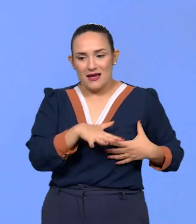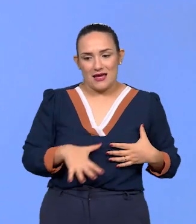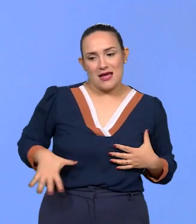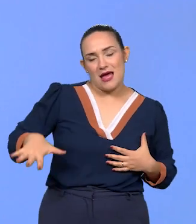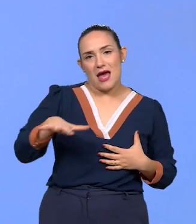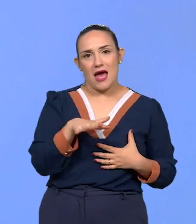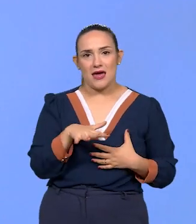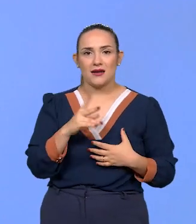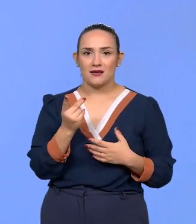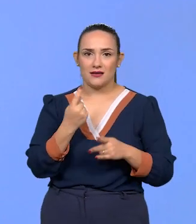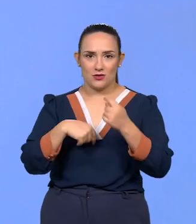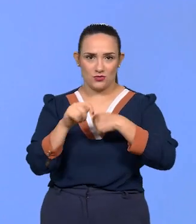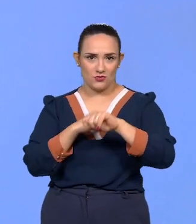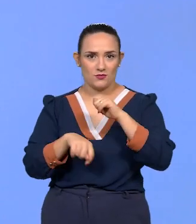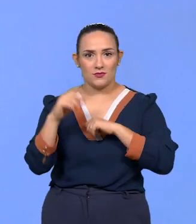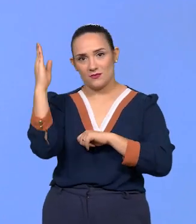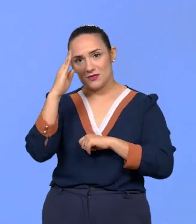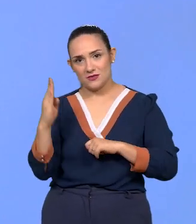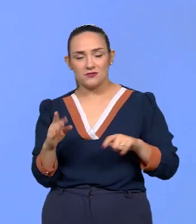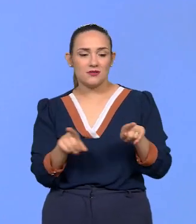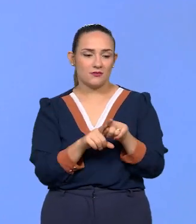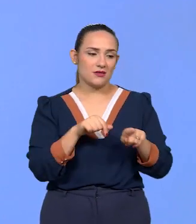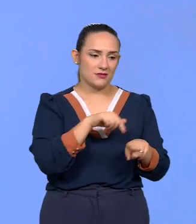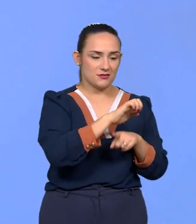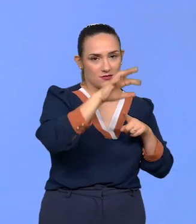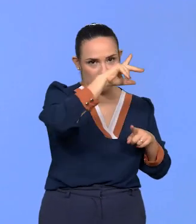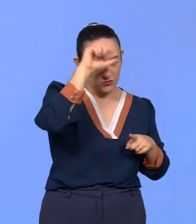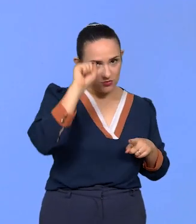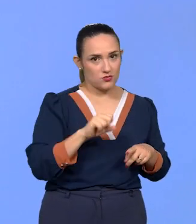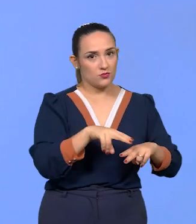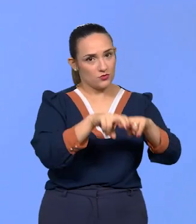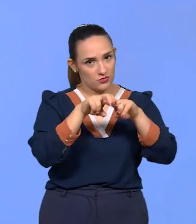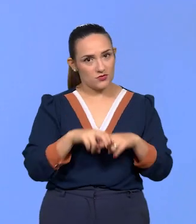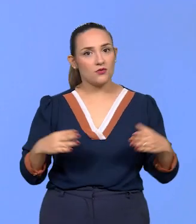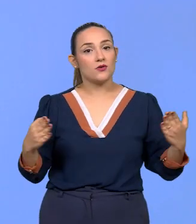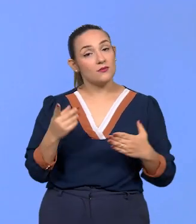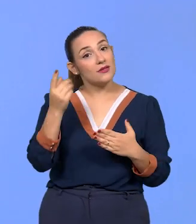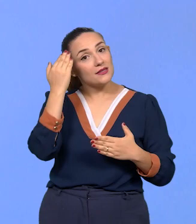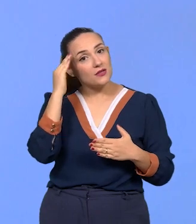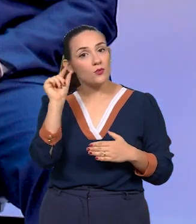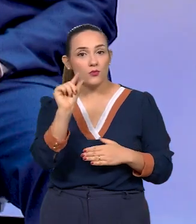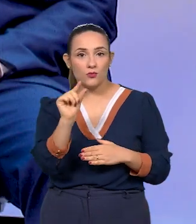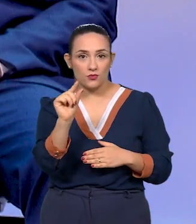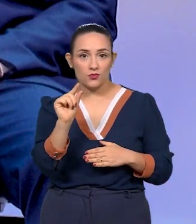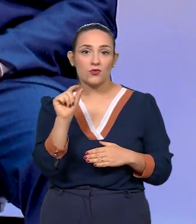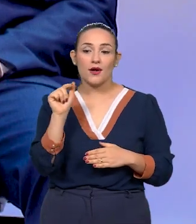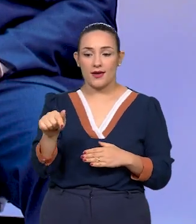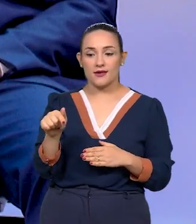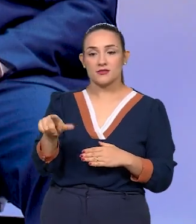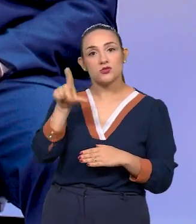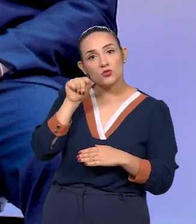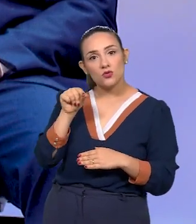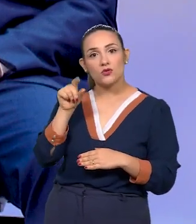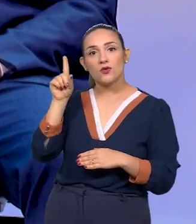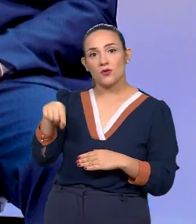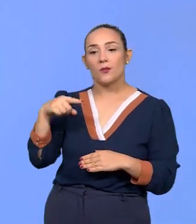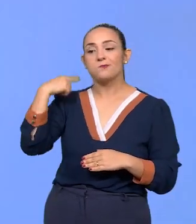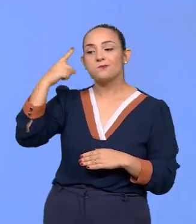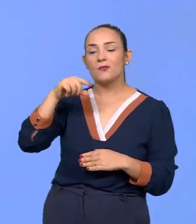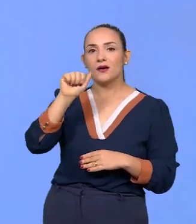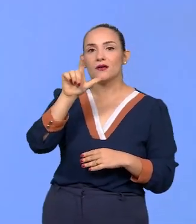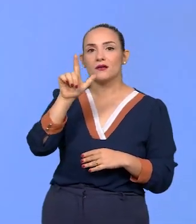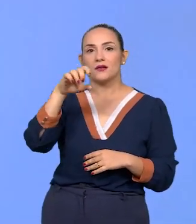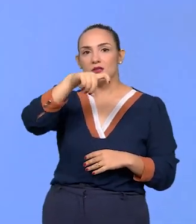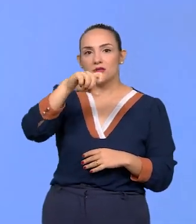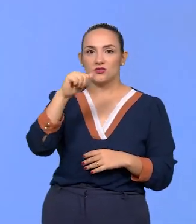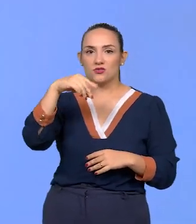econômico do Brasil e de Mato Grosso do Sul. E para entender essa decisão, a gente vai conversar com o advogado Alexandre Janolio, que